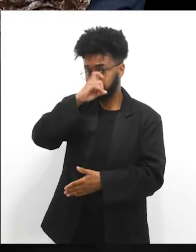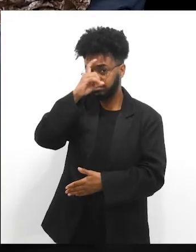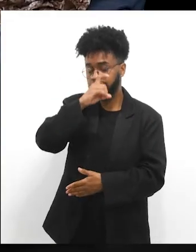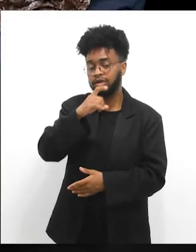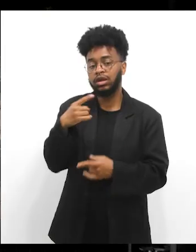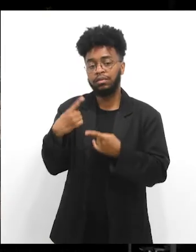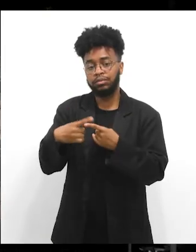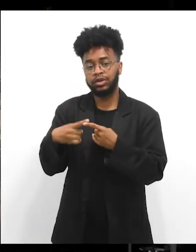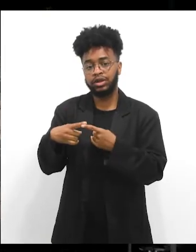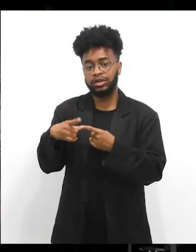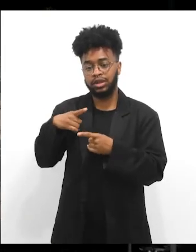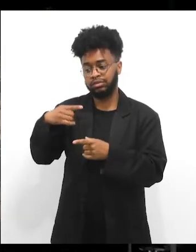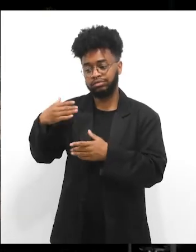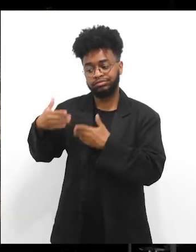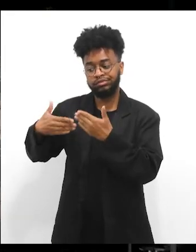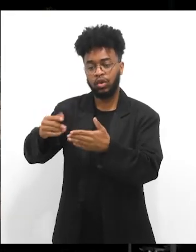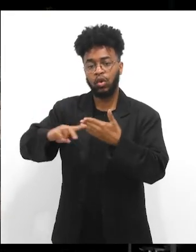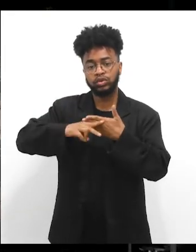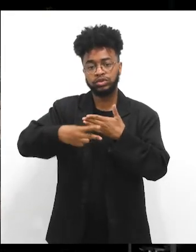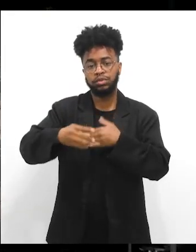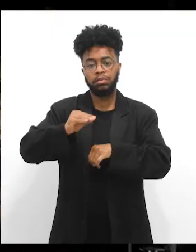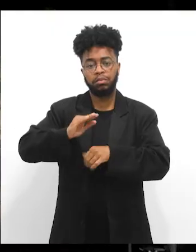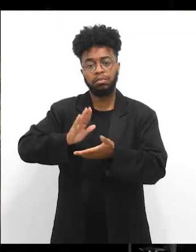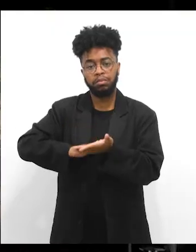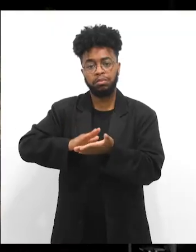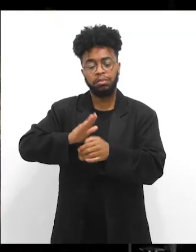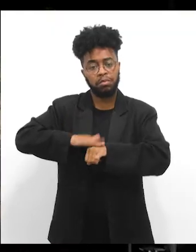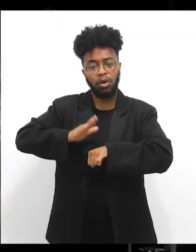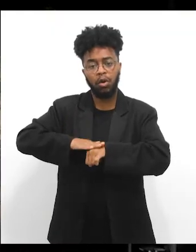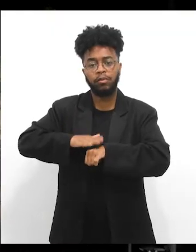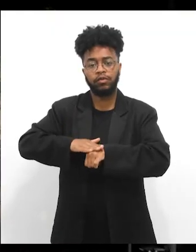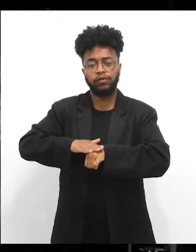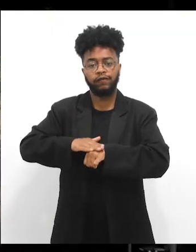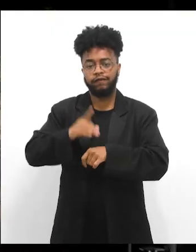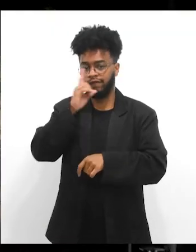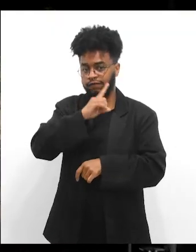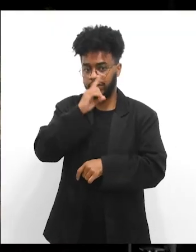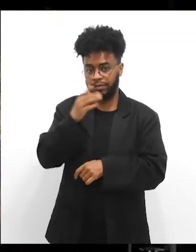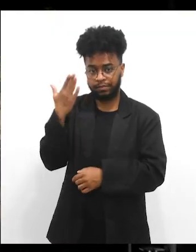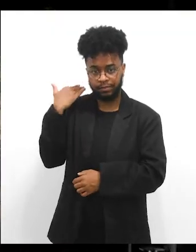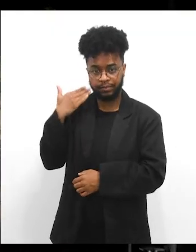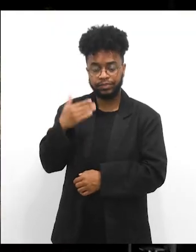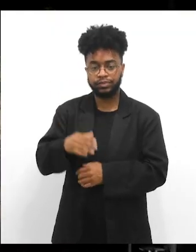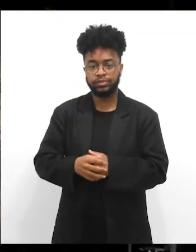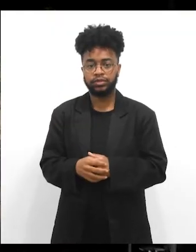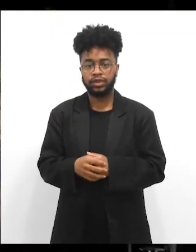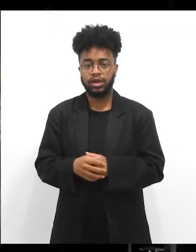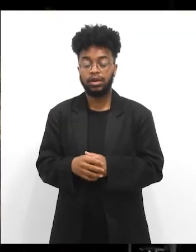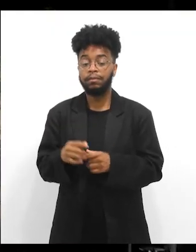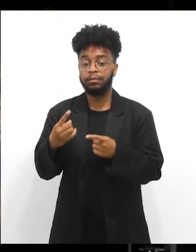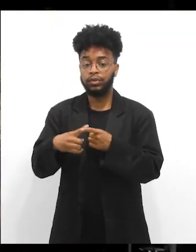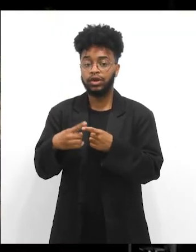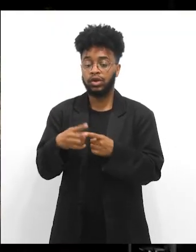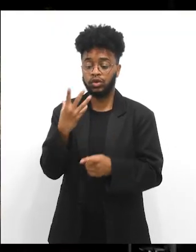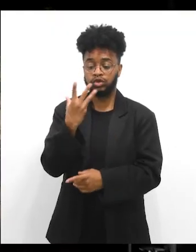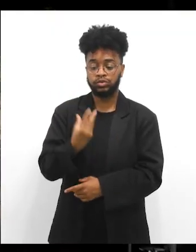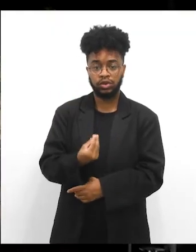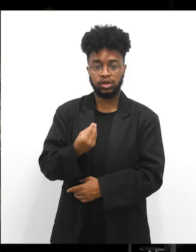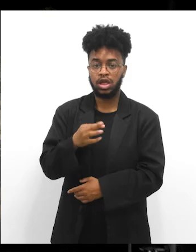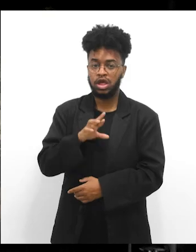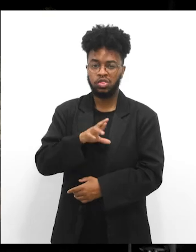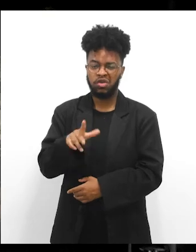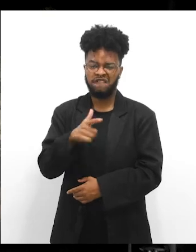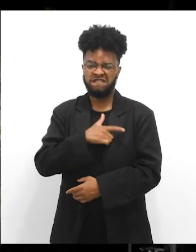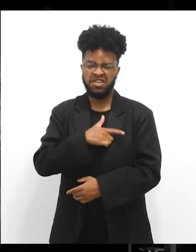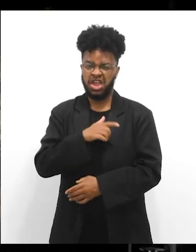seja herdeiro das suas próprias faltas do passado. Porém, ao mesmo tempo, o Espiritismo